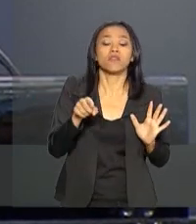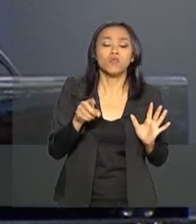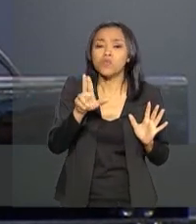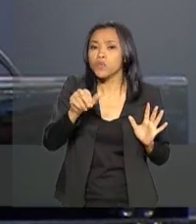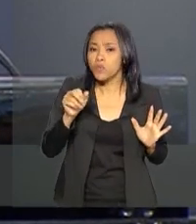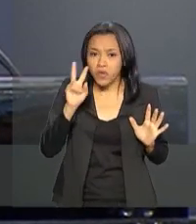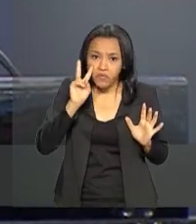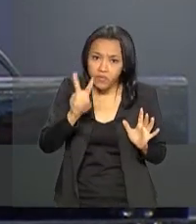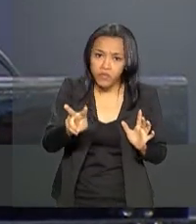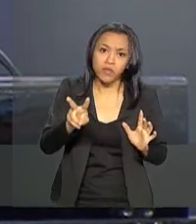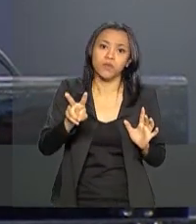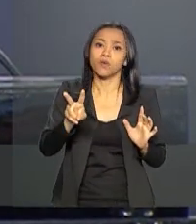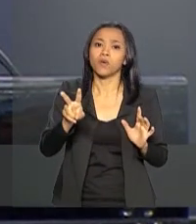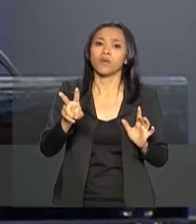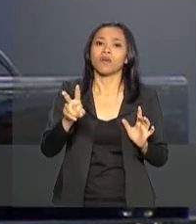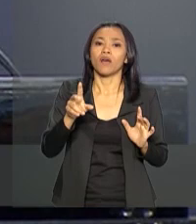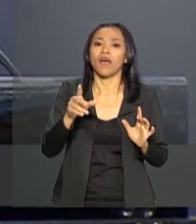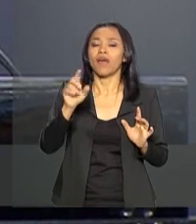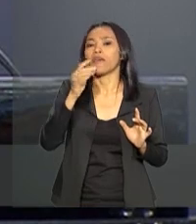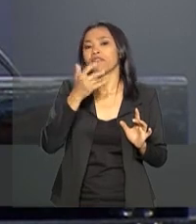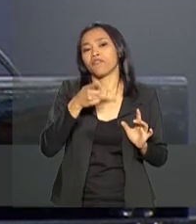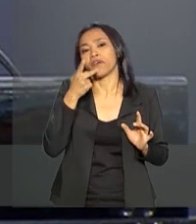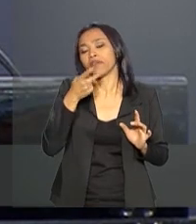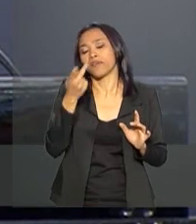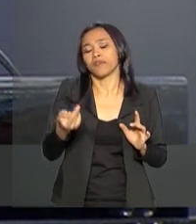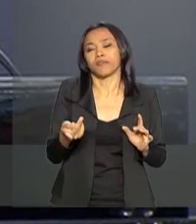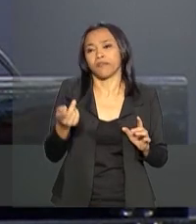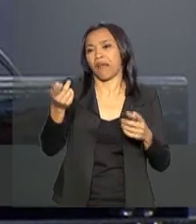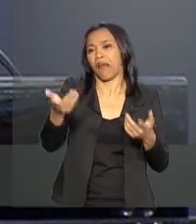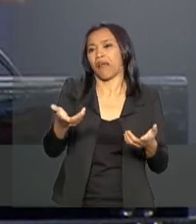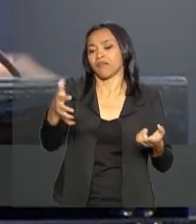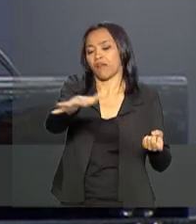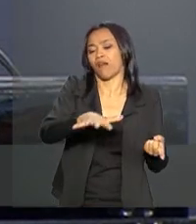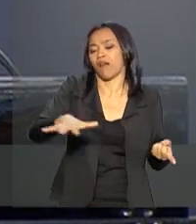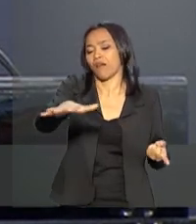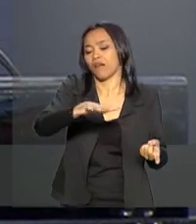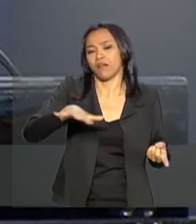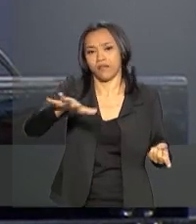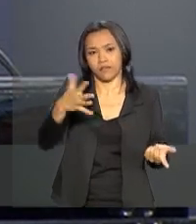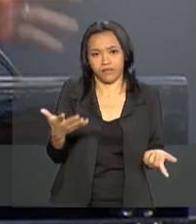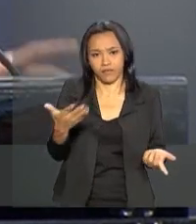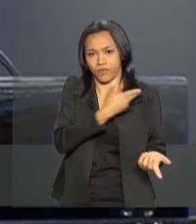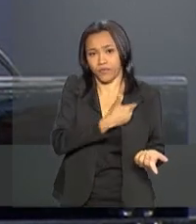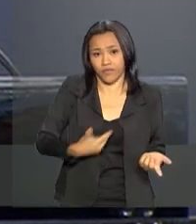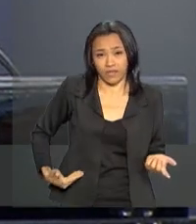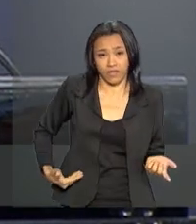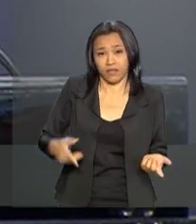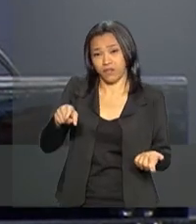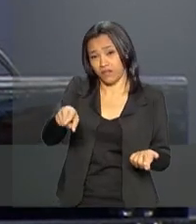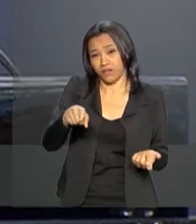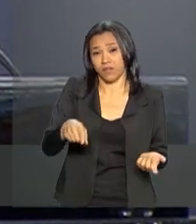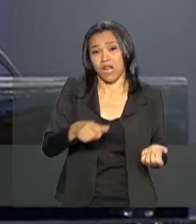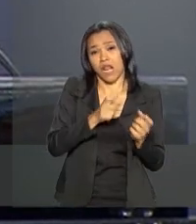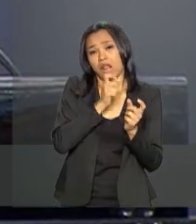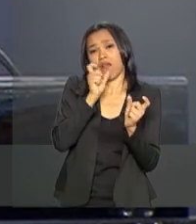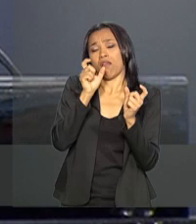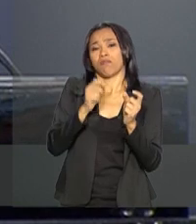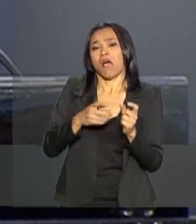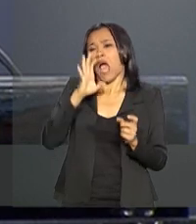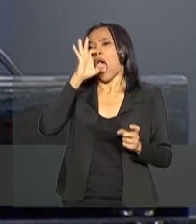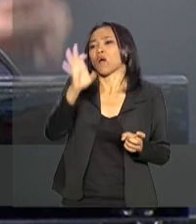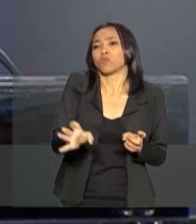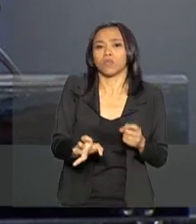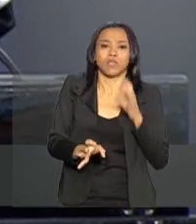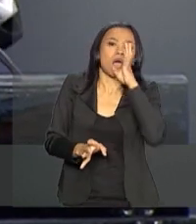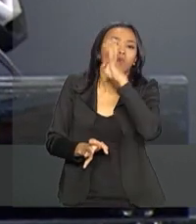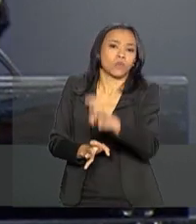governo retrucando, dizendo que tal setor ou tal atividade nos acusava disso e daquilo,